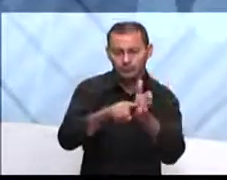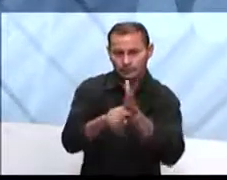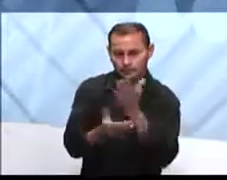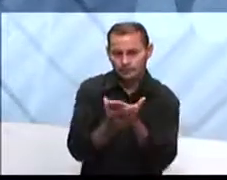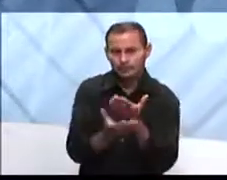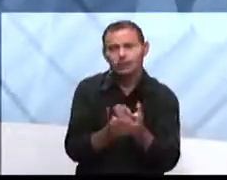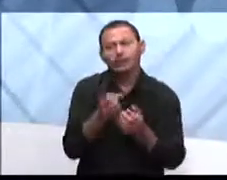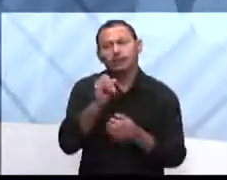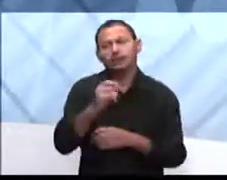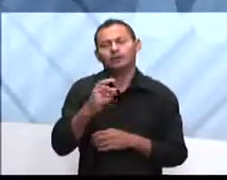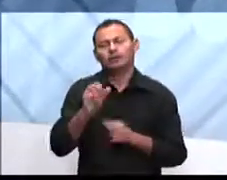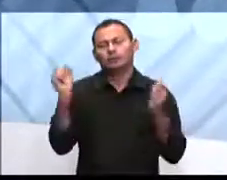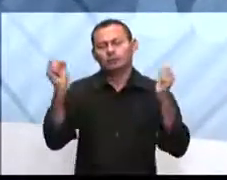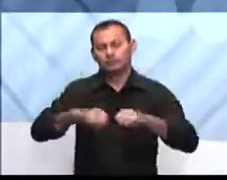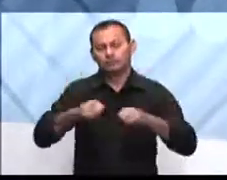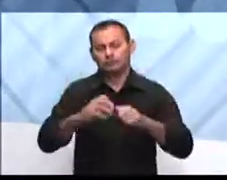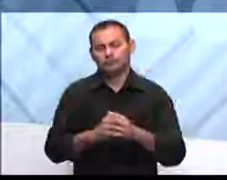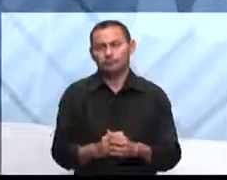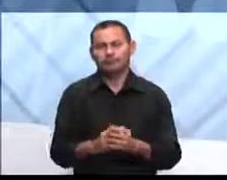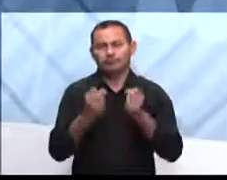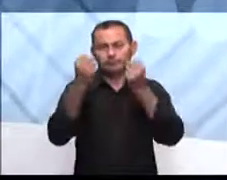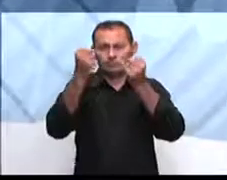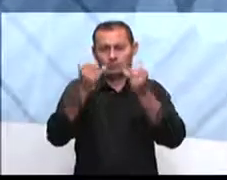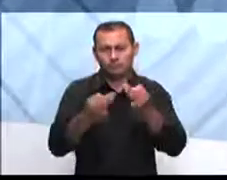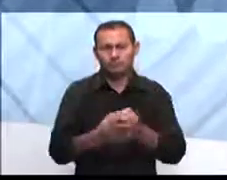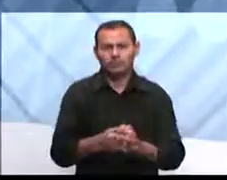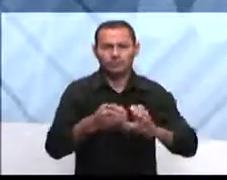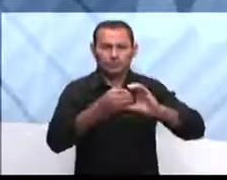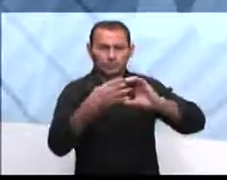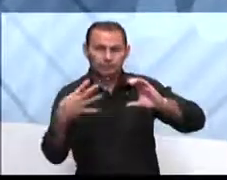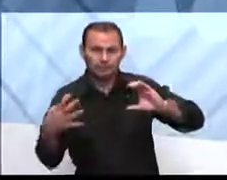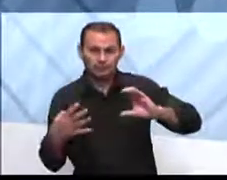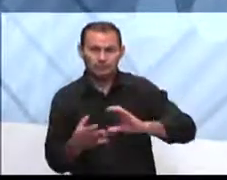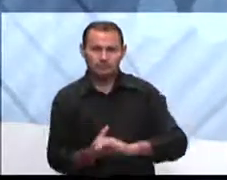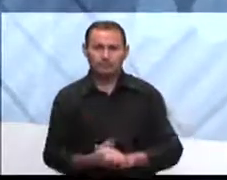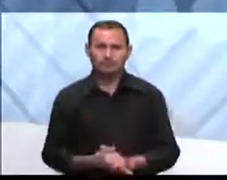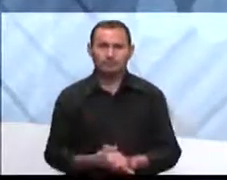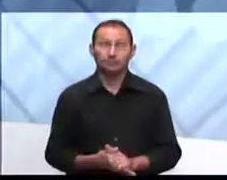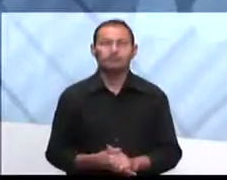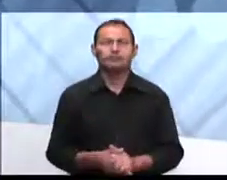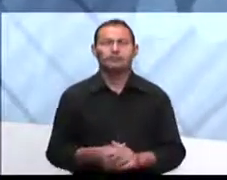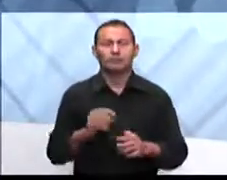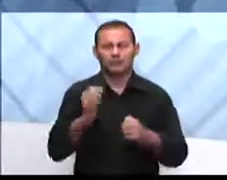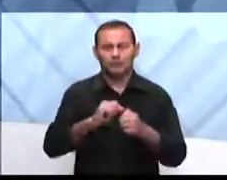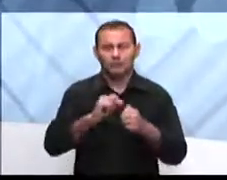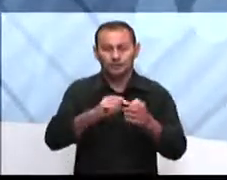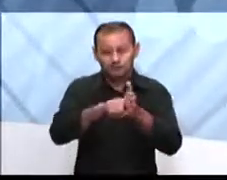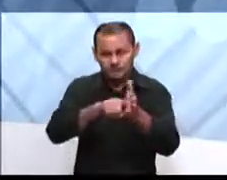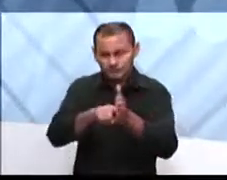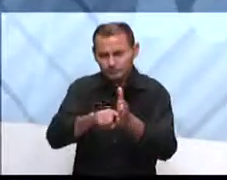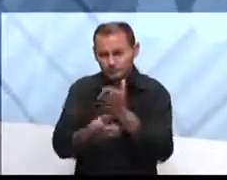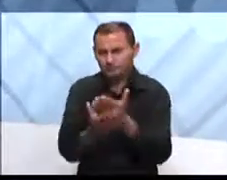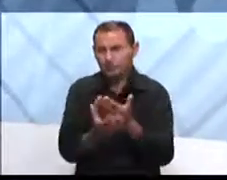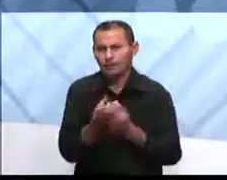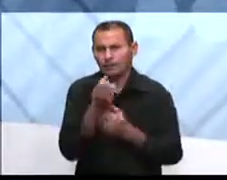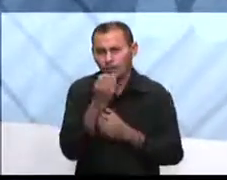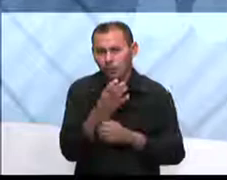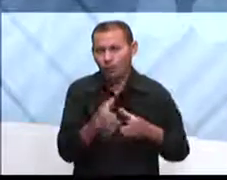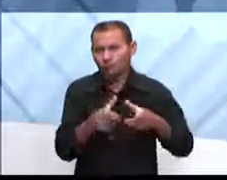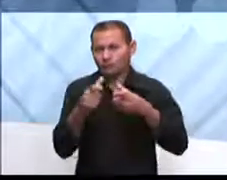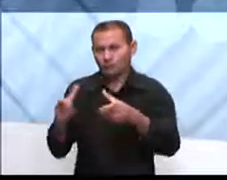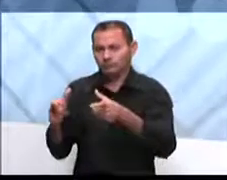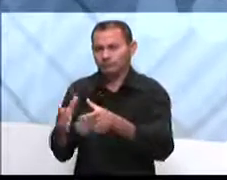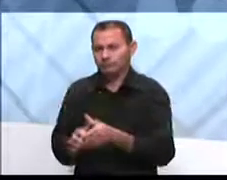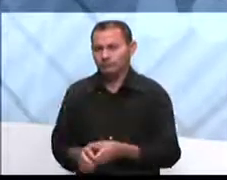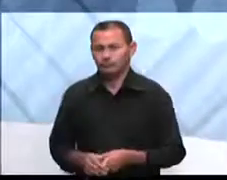né, então, com as possíveis descrição, as características, e faço uma pesquisa com boa parte,